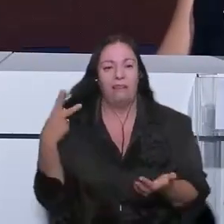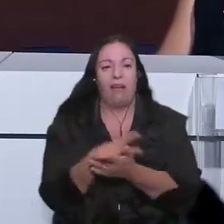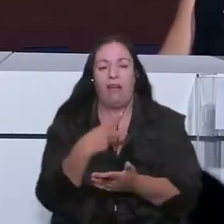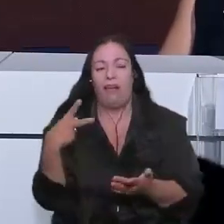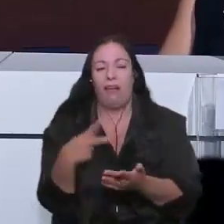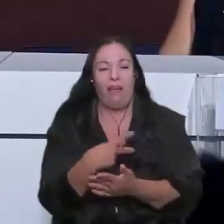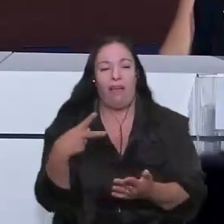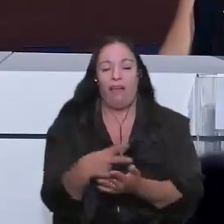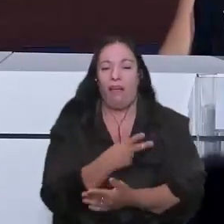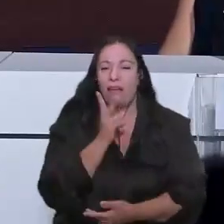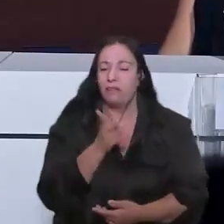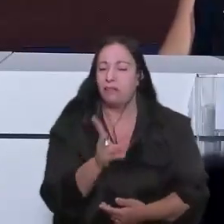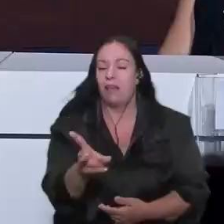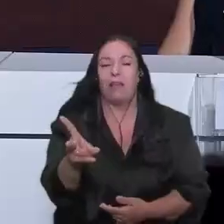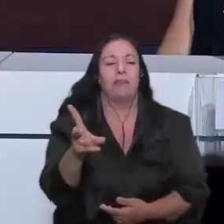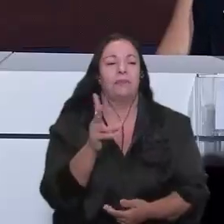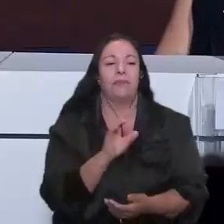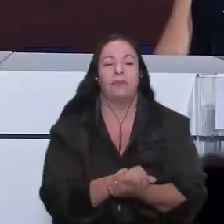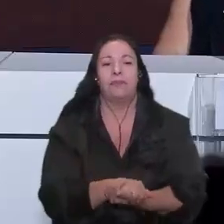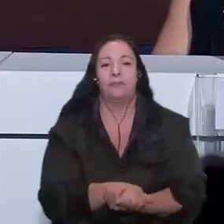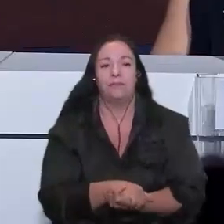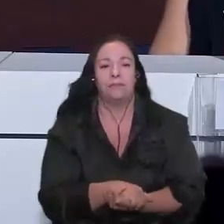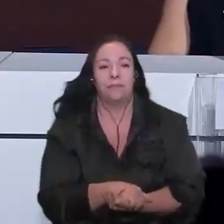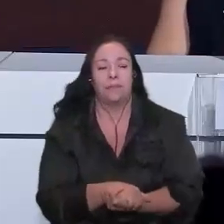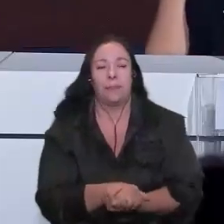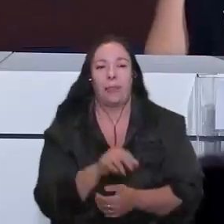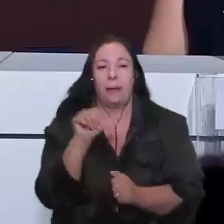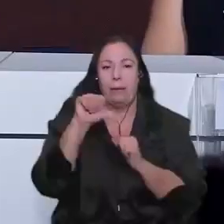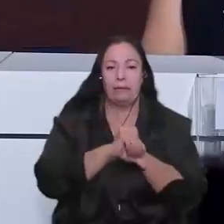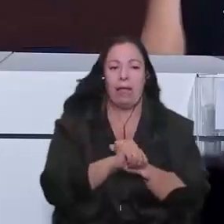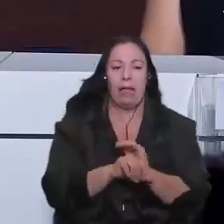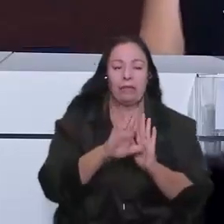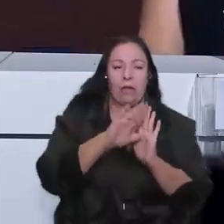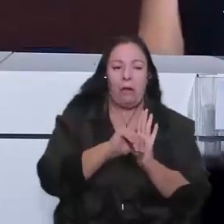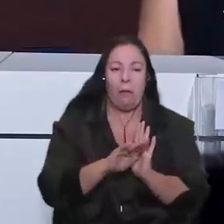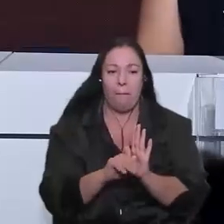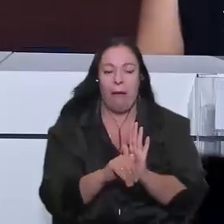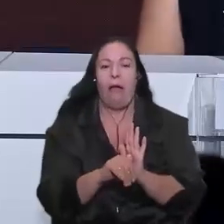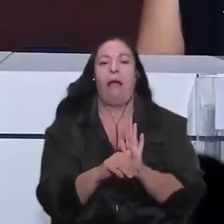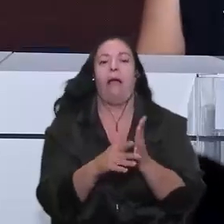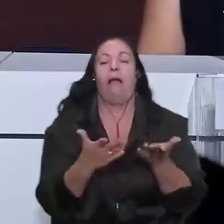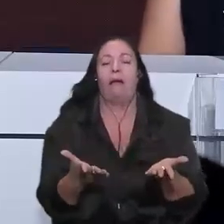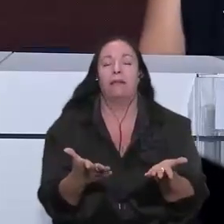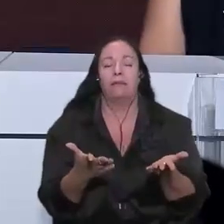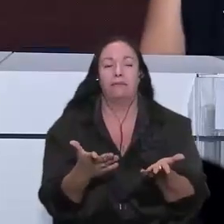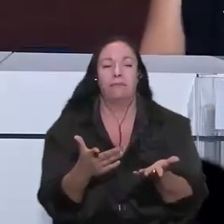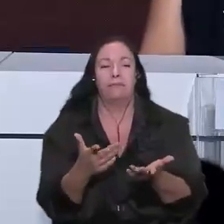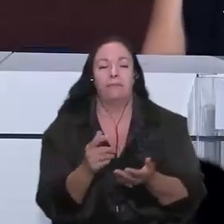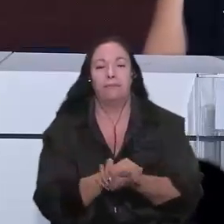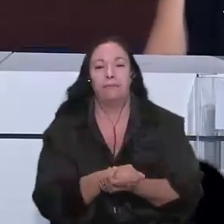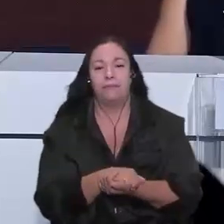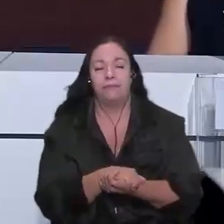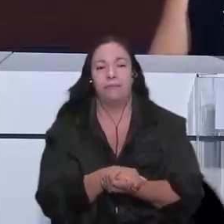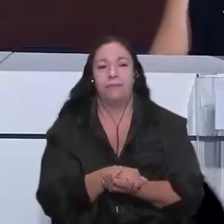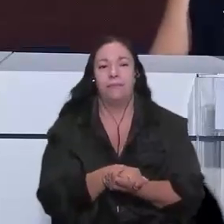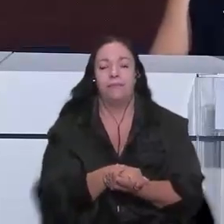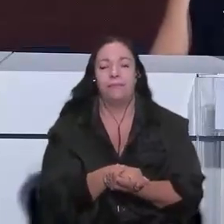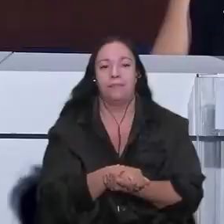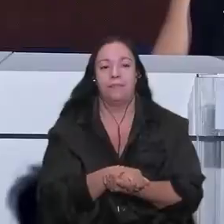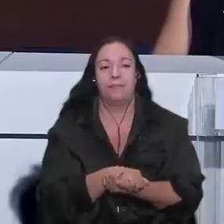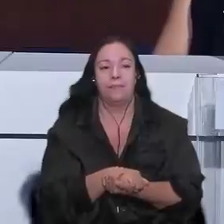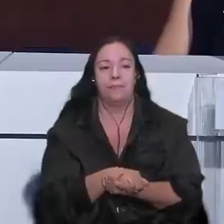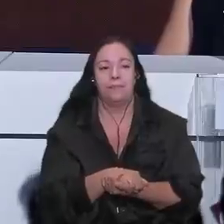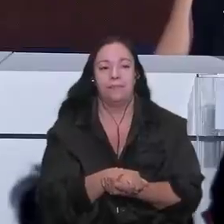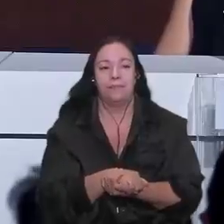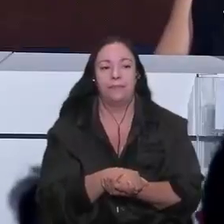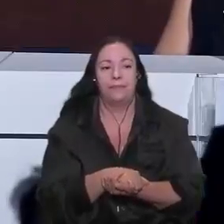sempre, vai sempre ser capaz da bandidagem, de roubar, de levar a melhor, de isso, daquilo e daquilo outro. Por isso, deixa